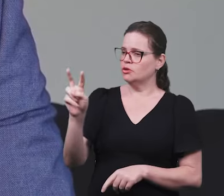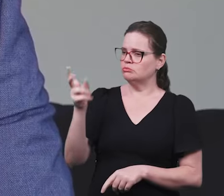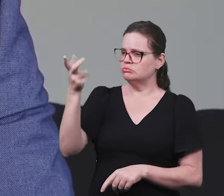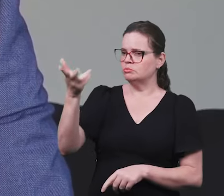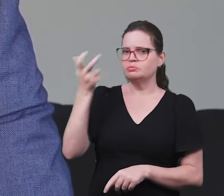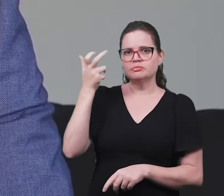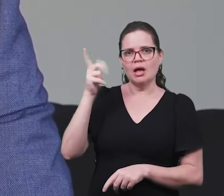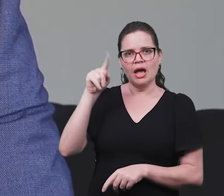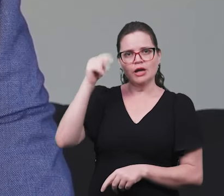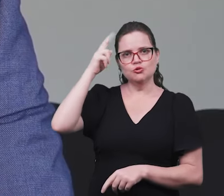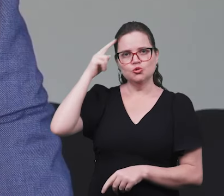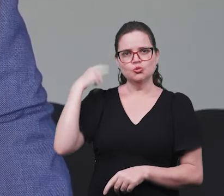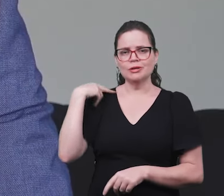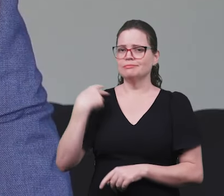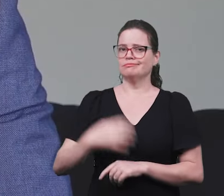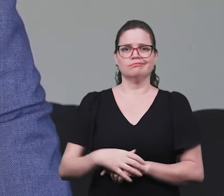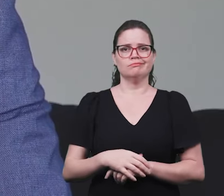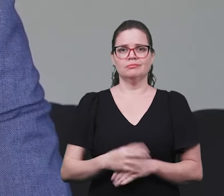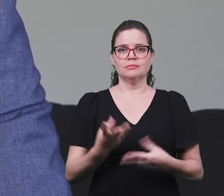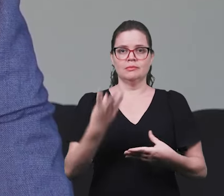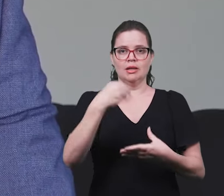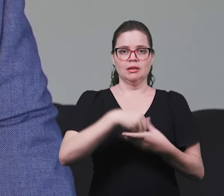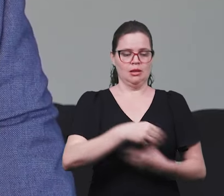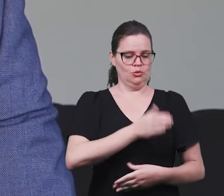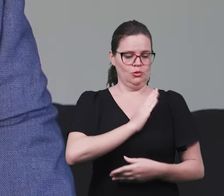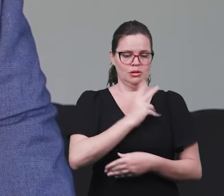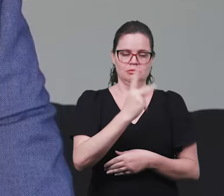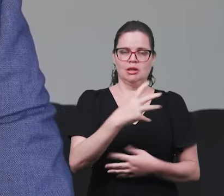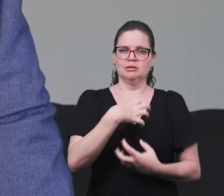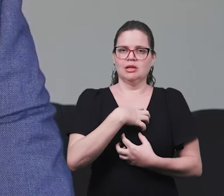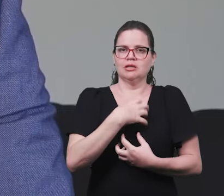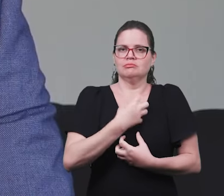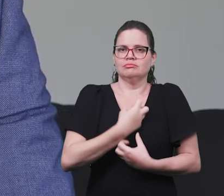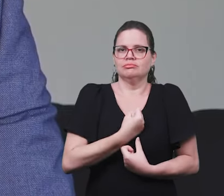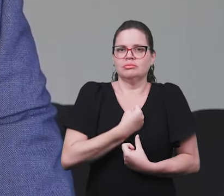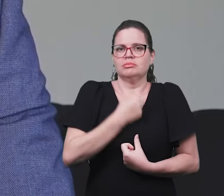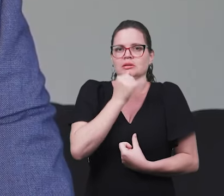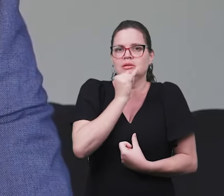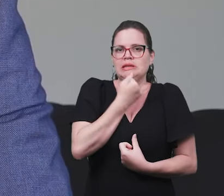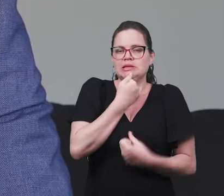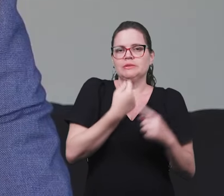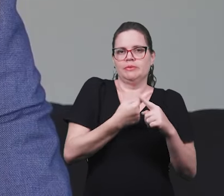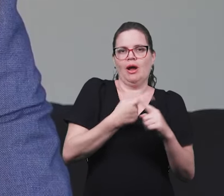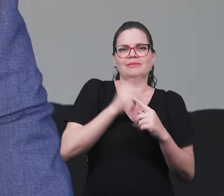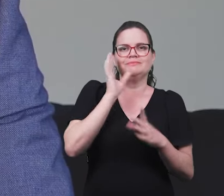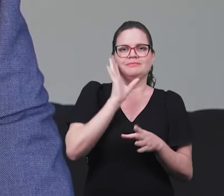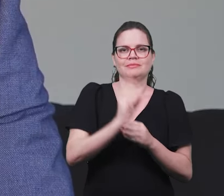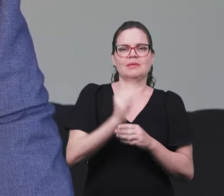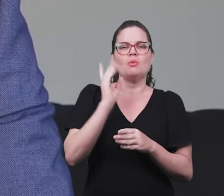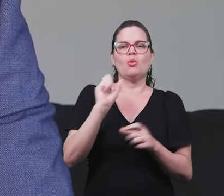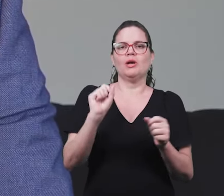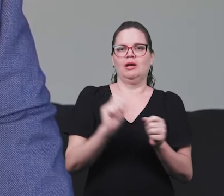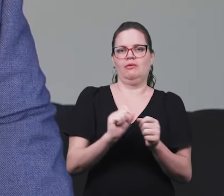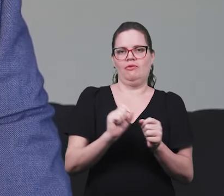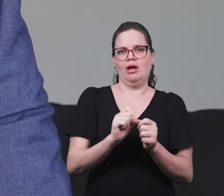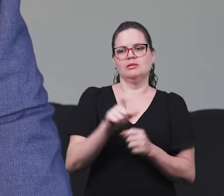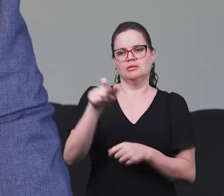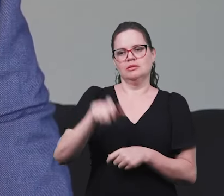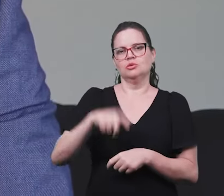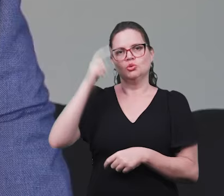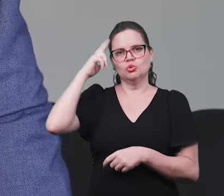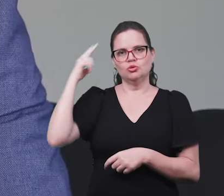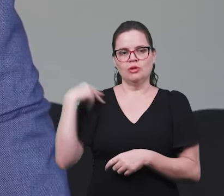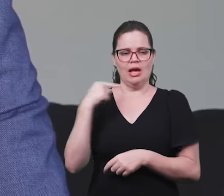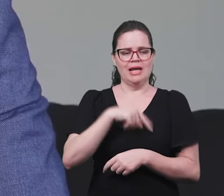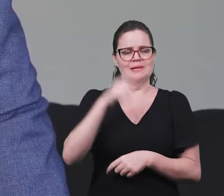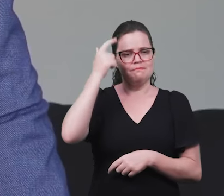palavra fala que eles tinham uma tristeza, carregavam um peso por terem feito aquilo com José. Obviamente, eles já viviam como se